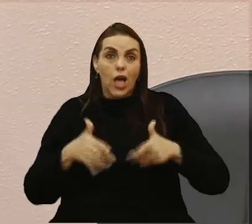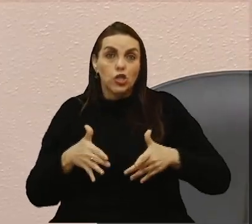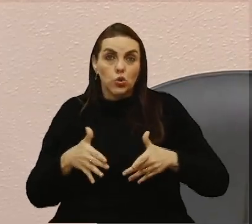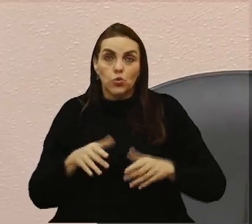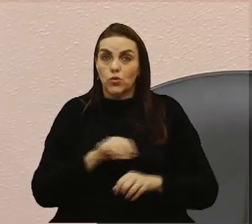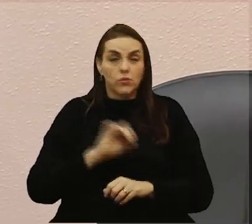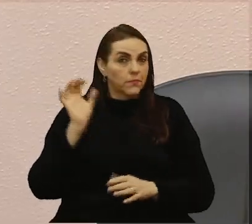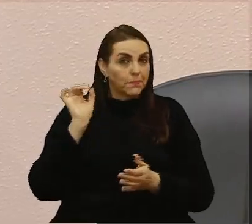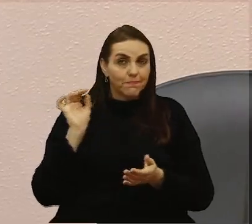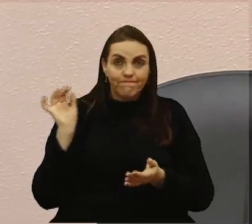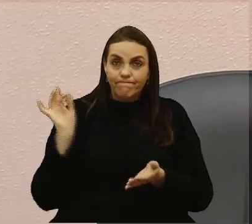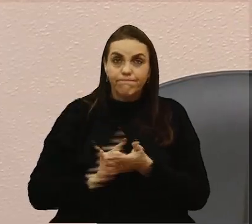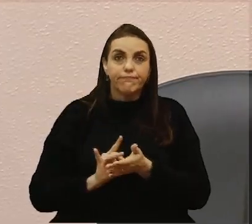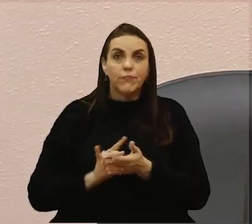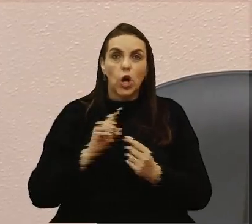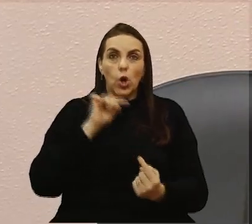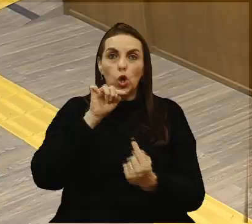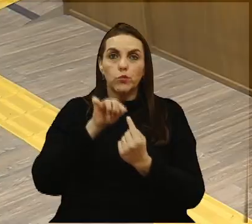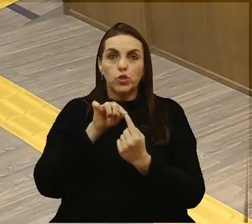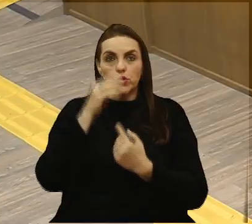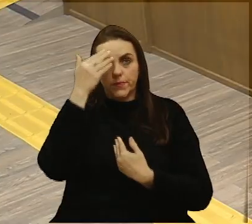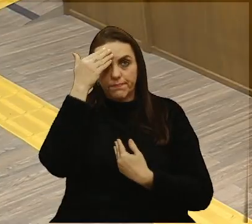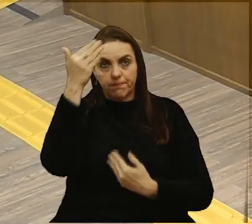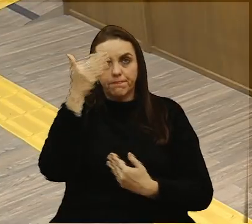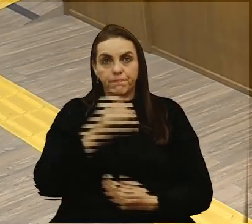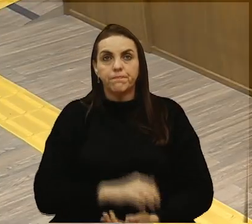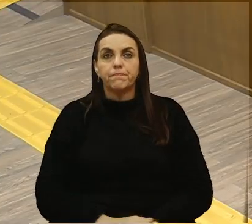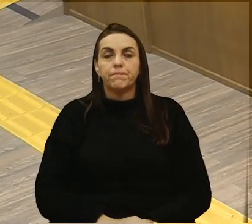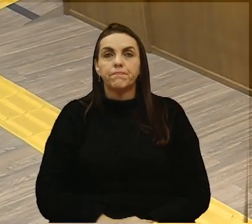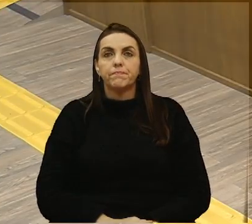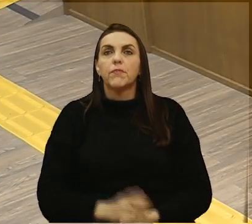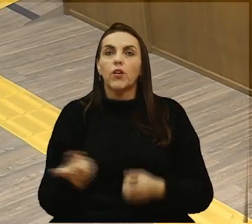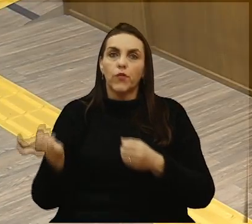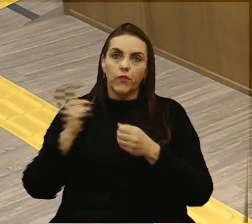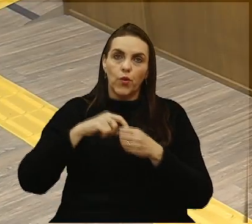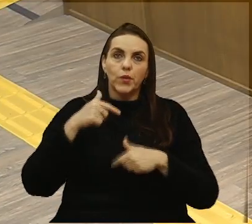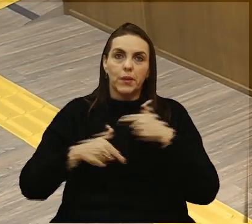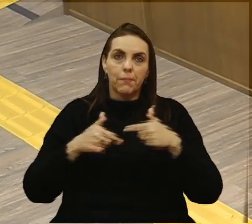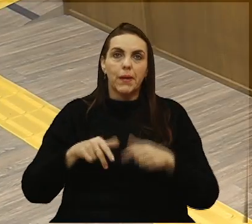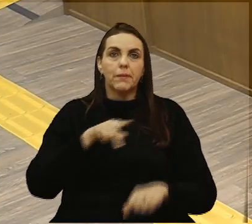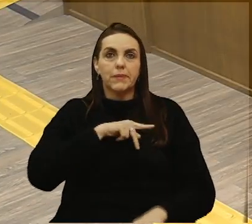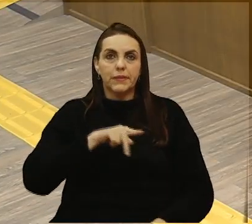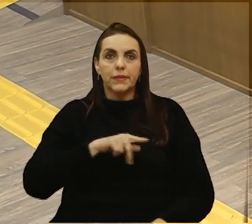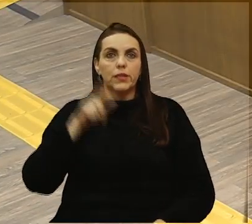práticas e objetivas. Obrigado. Devolvo os trabalhos ao presidente Lucas Carinhato.